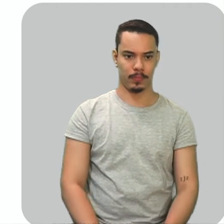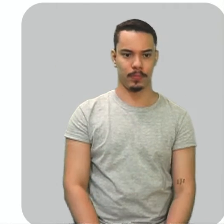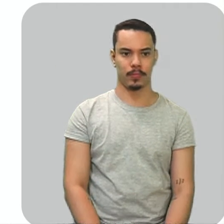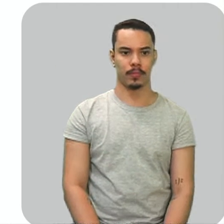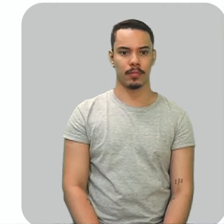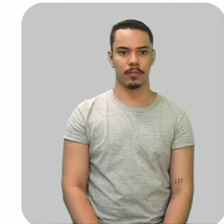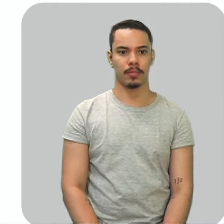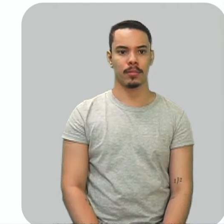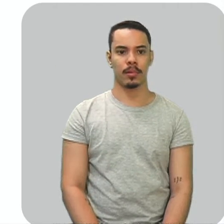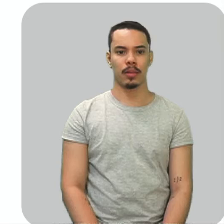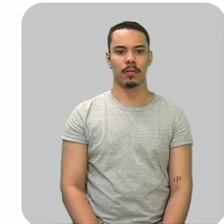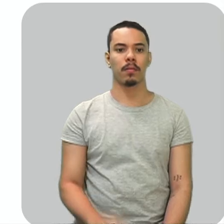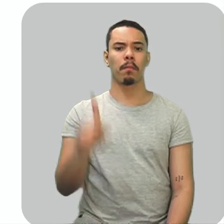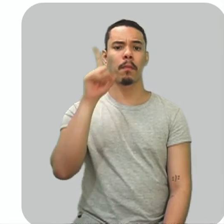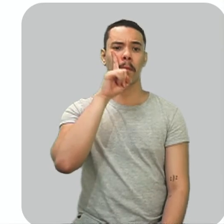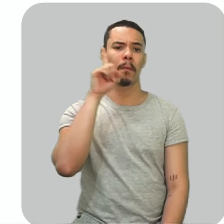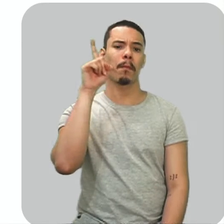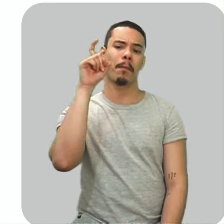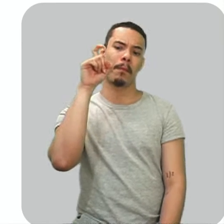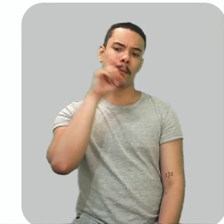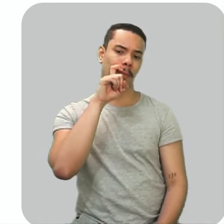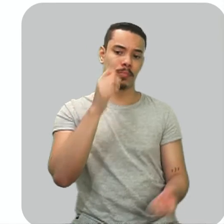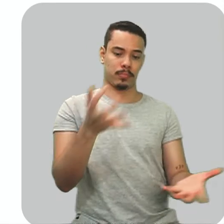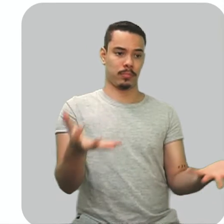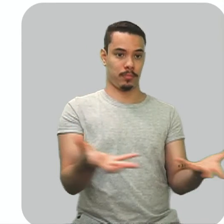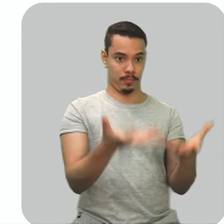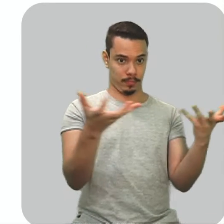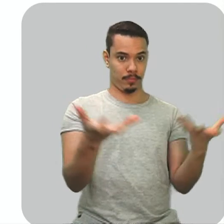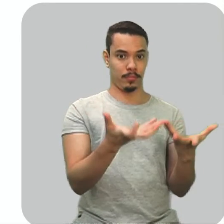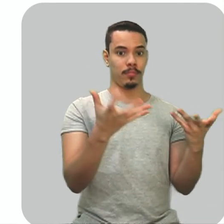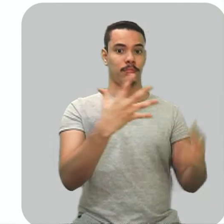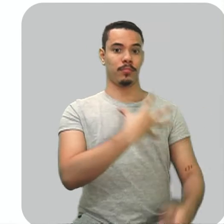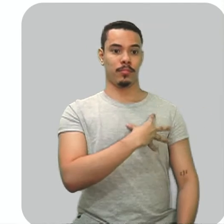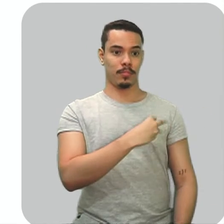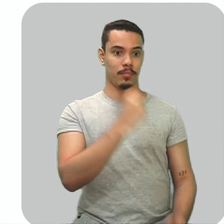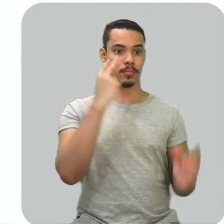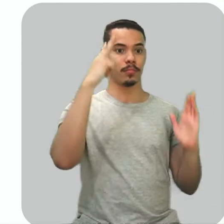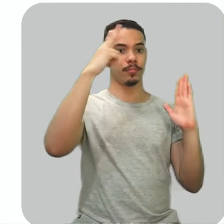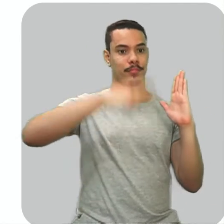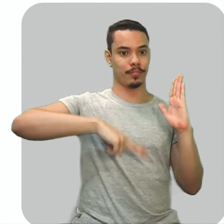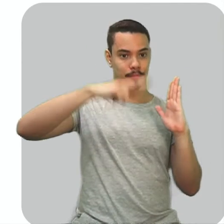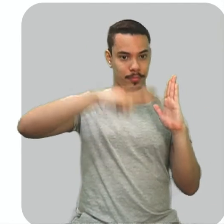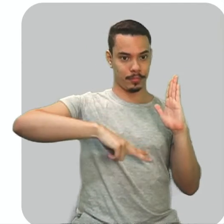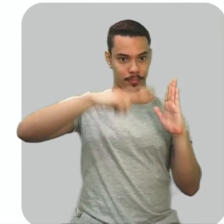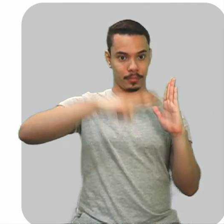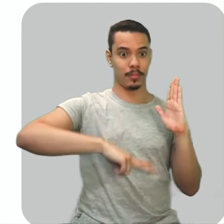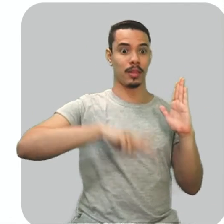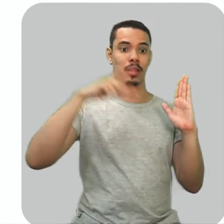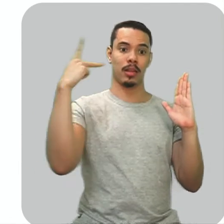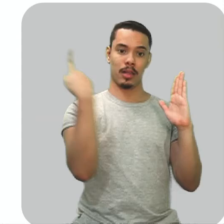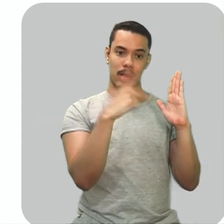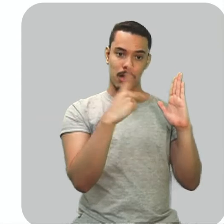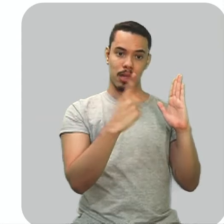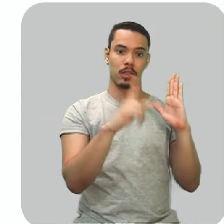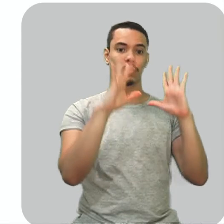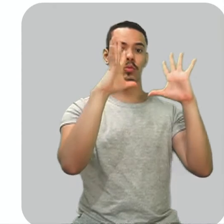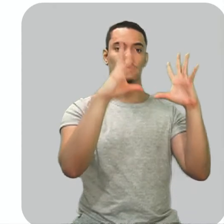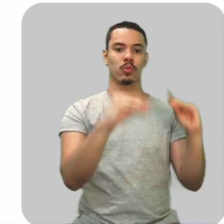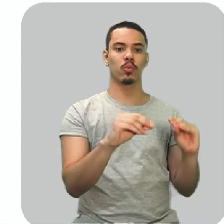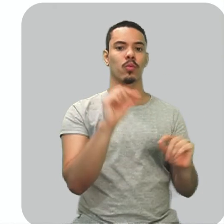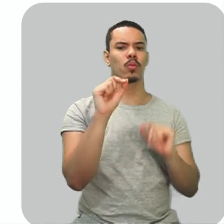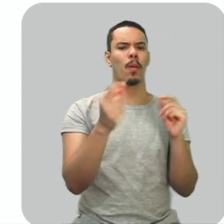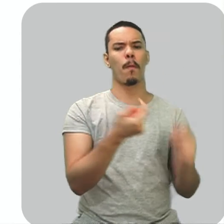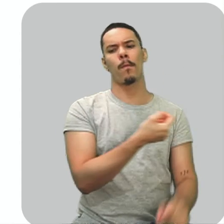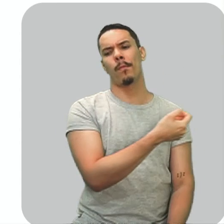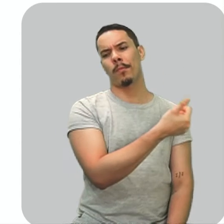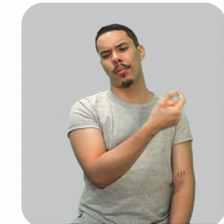os pais incentivar os filhos para leitura esse tudo